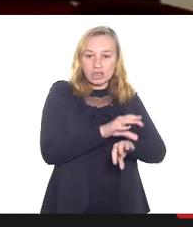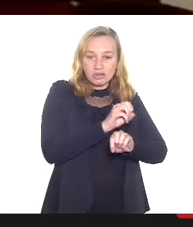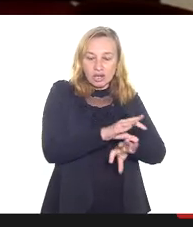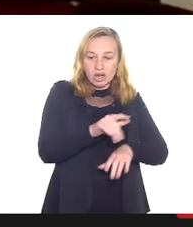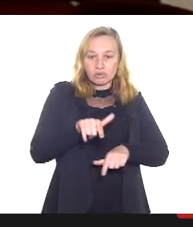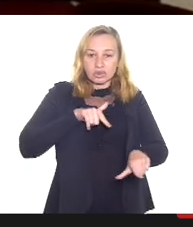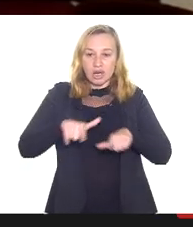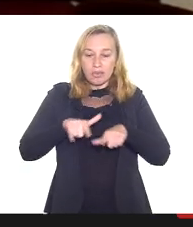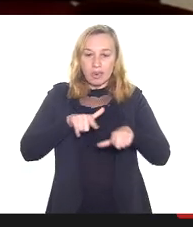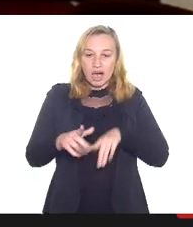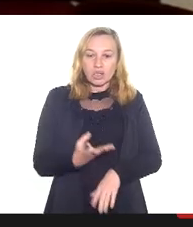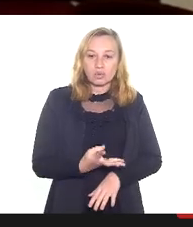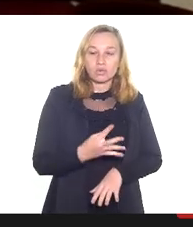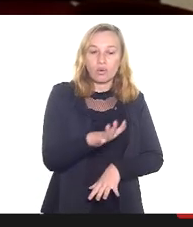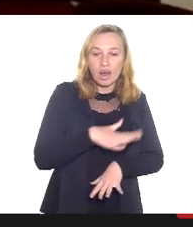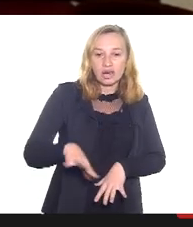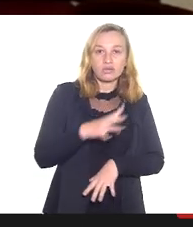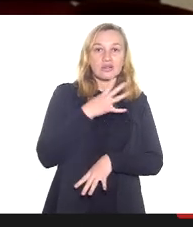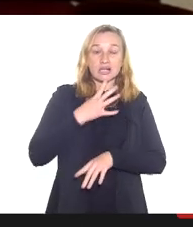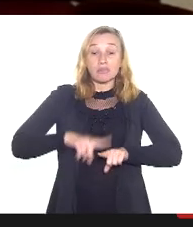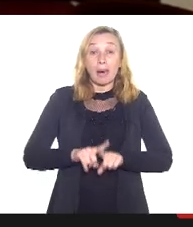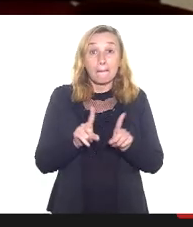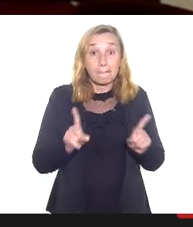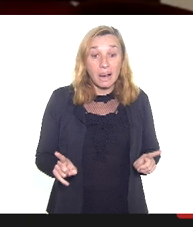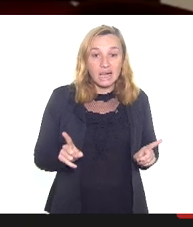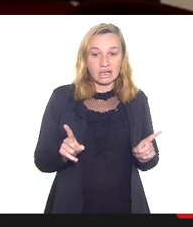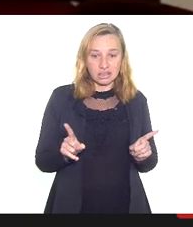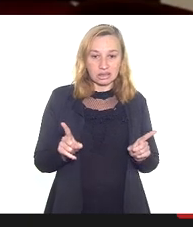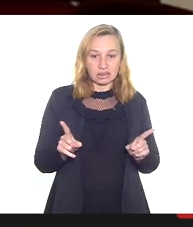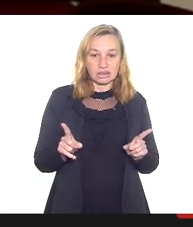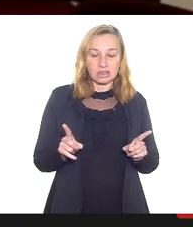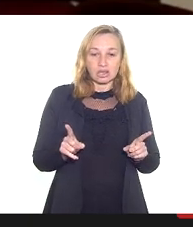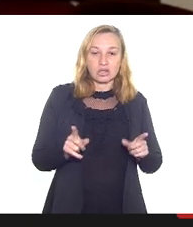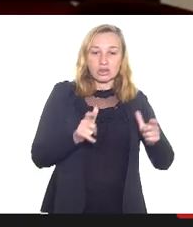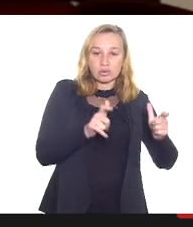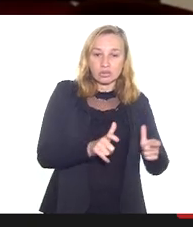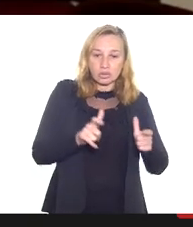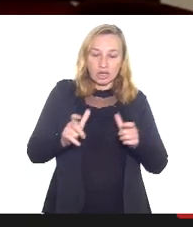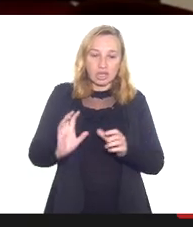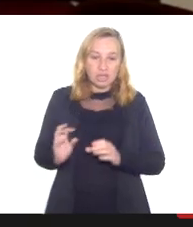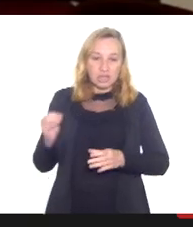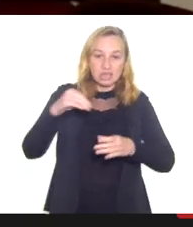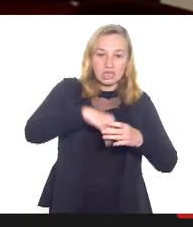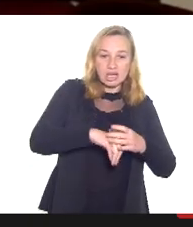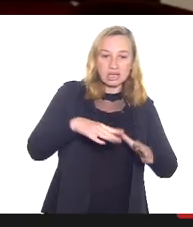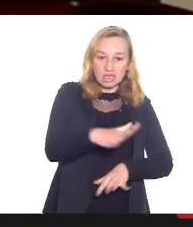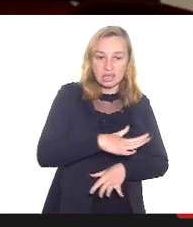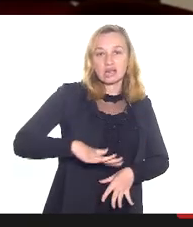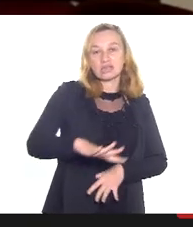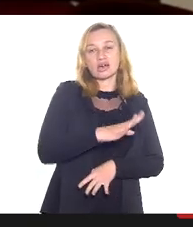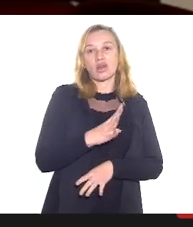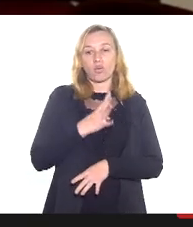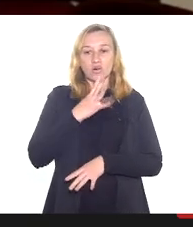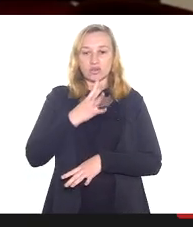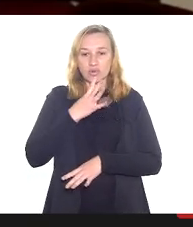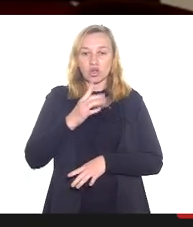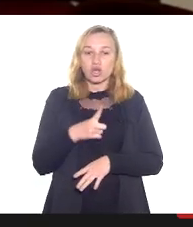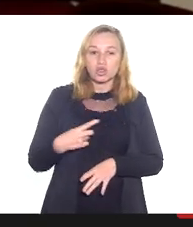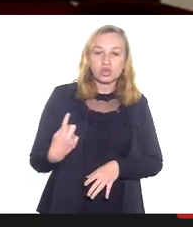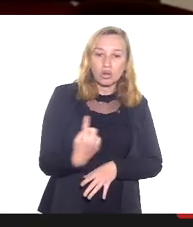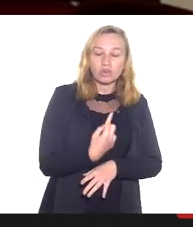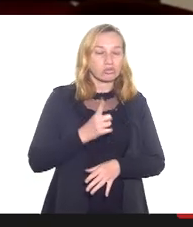de área de conhecimento, mas com os componentes curriculares inseridos nessas áreas de conhecimento. Então, nós